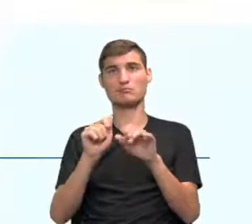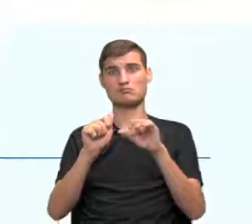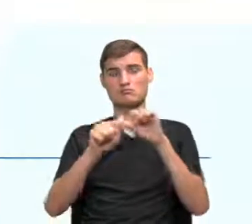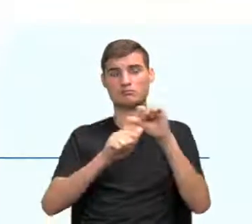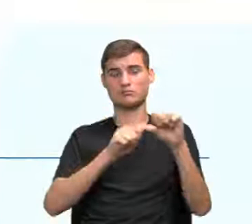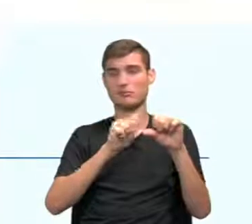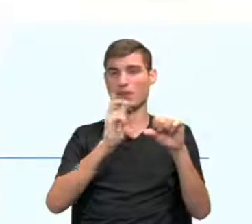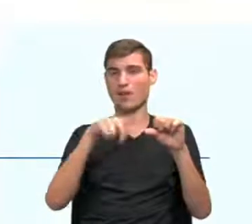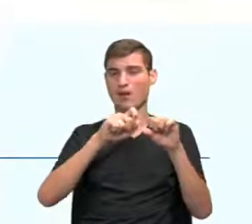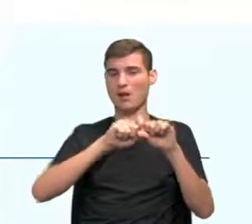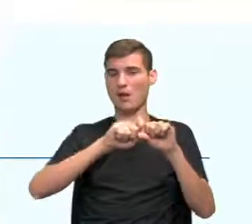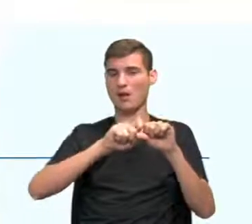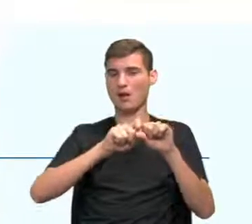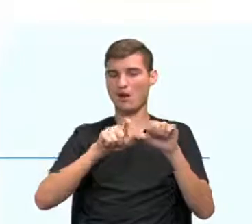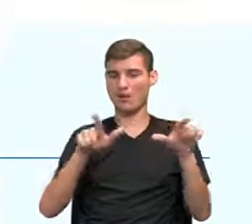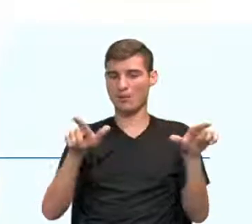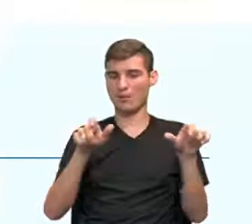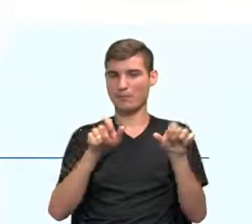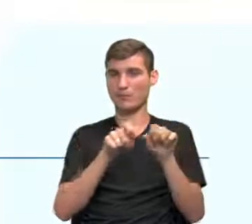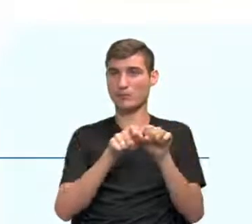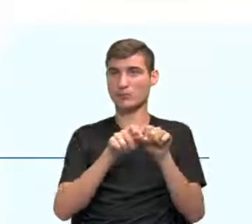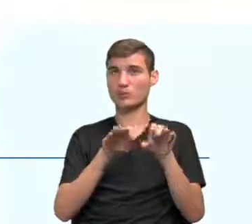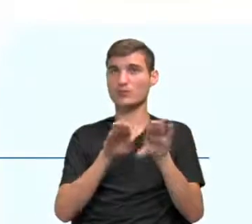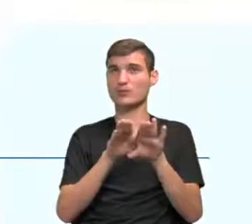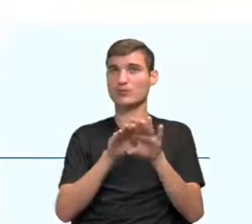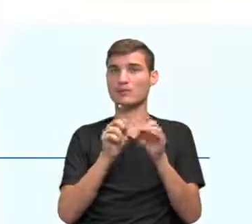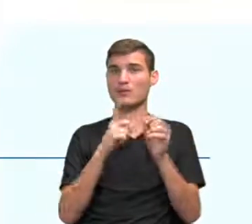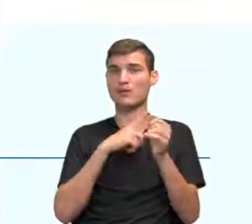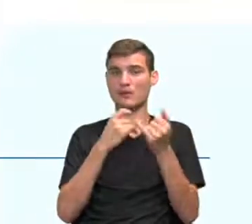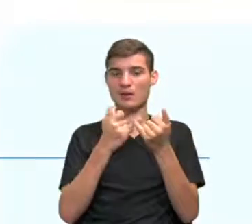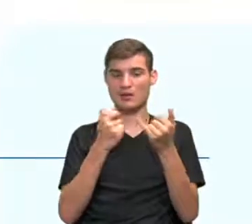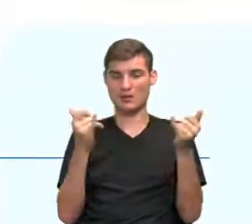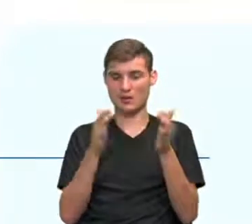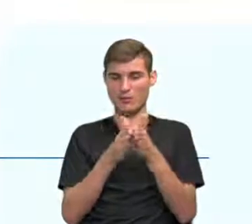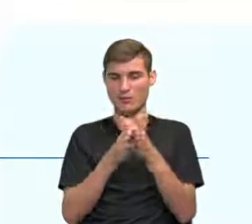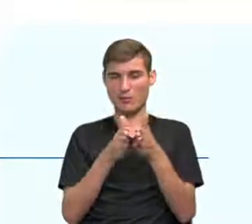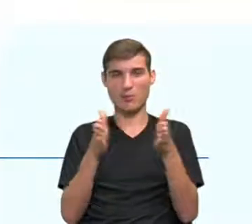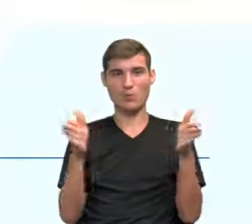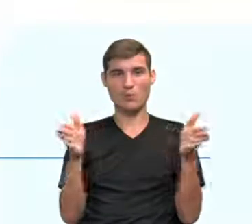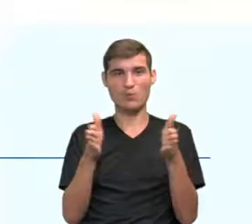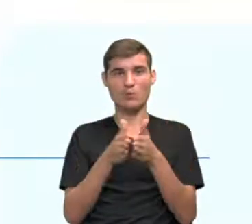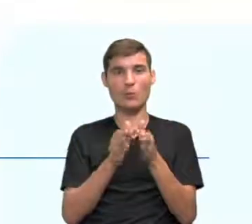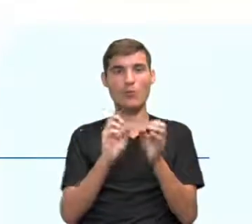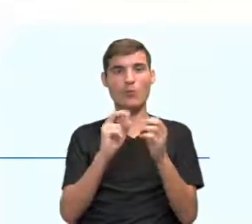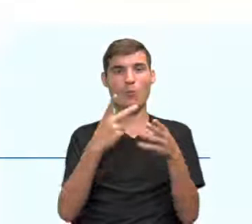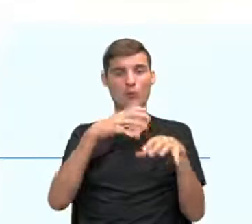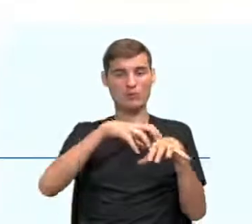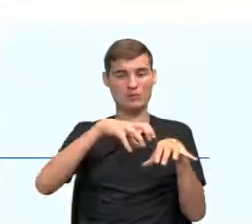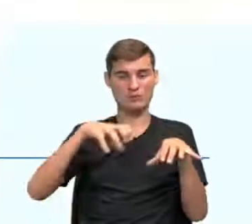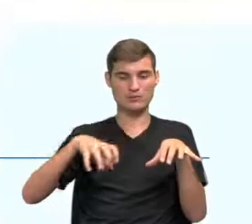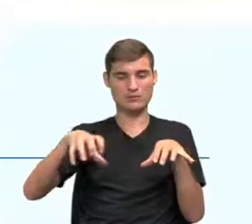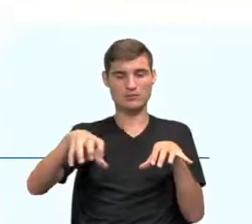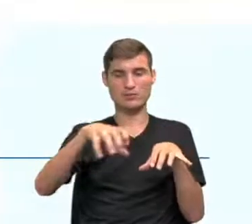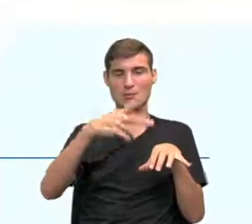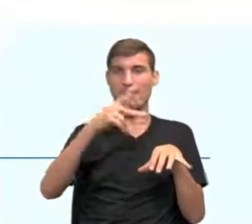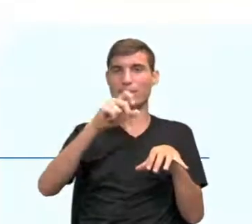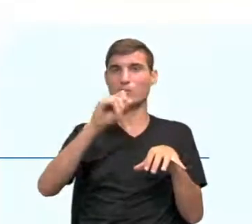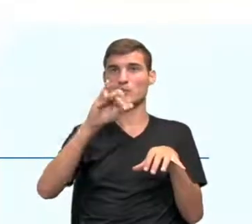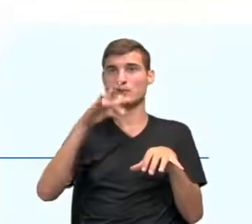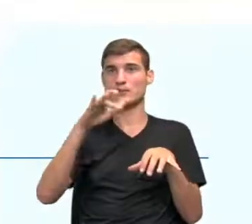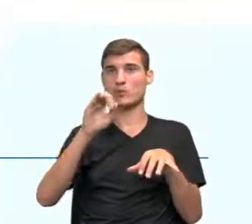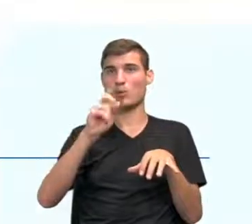por amplitude, eu modulo o pulso por largura ou eu modulo o pulso por posição. Quando a